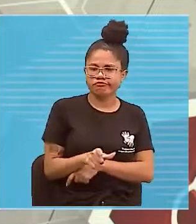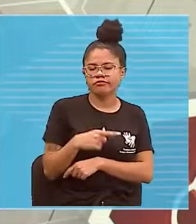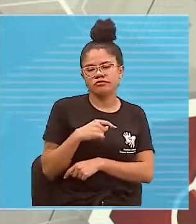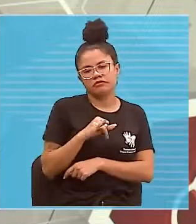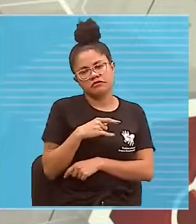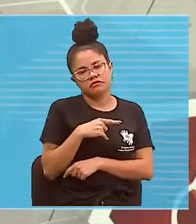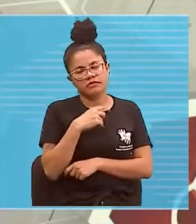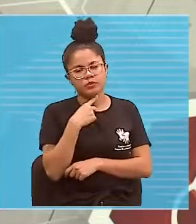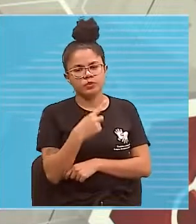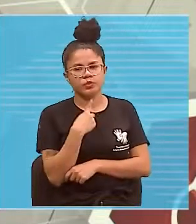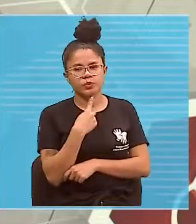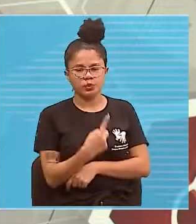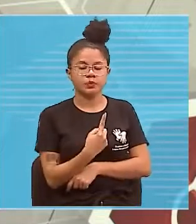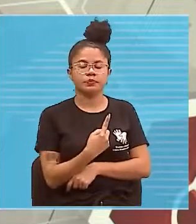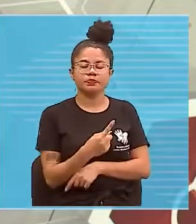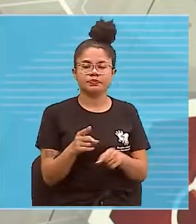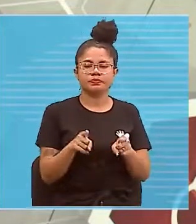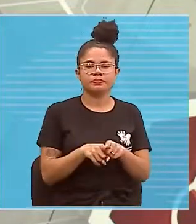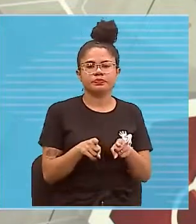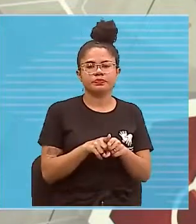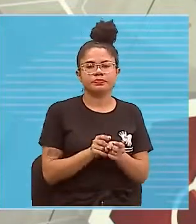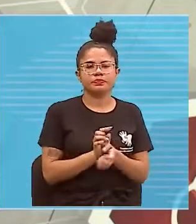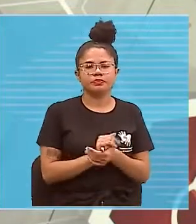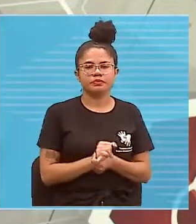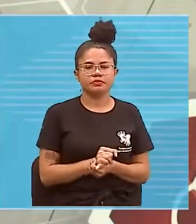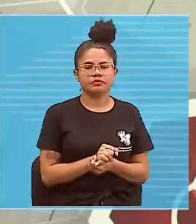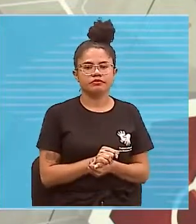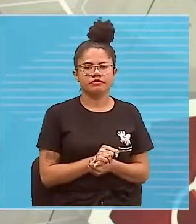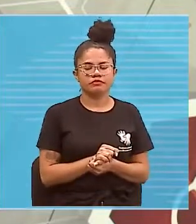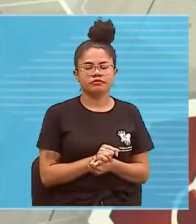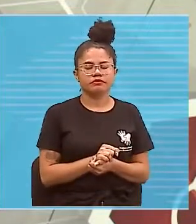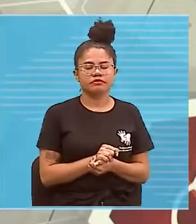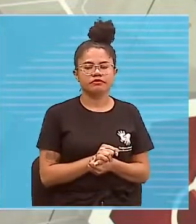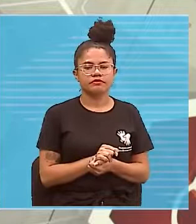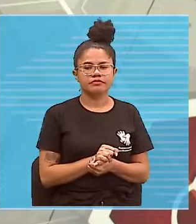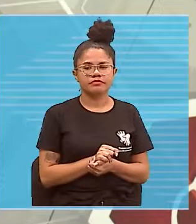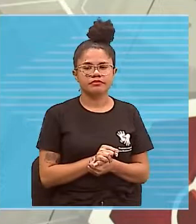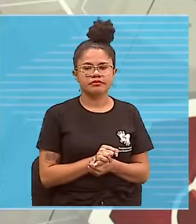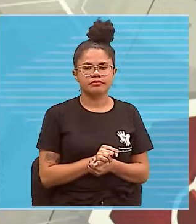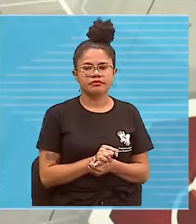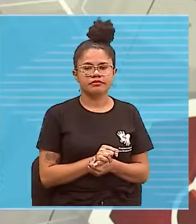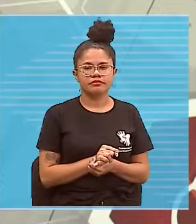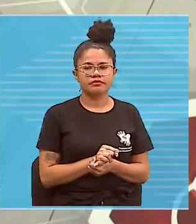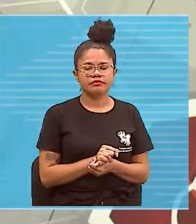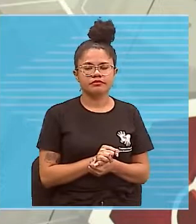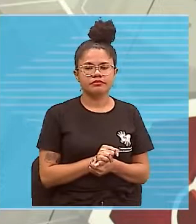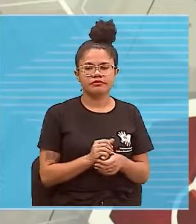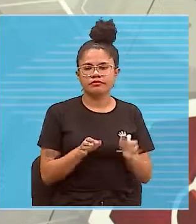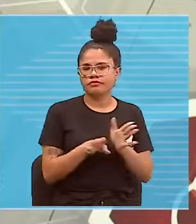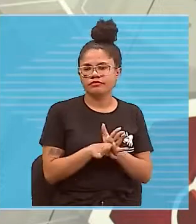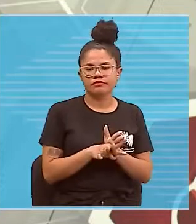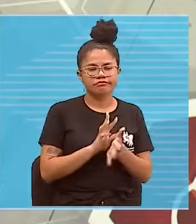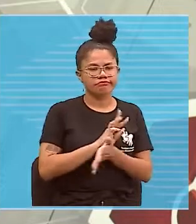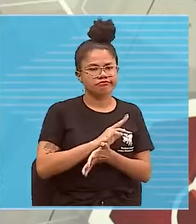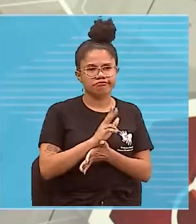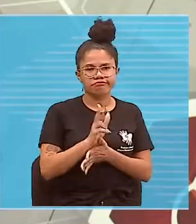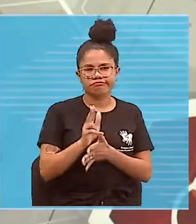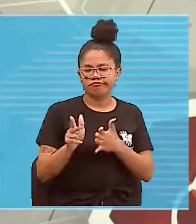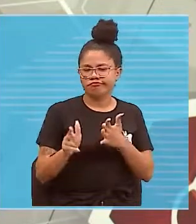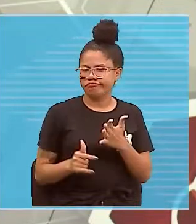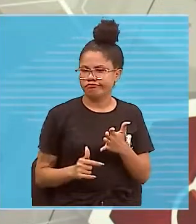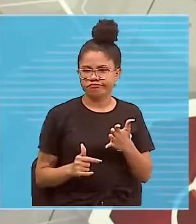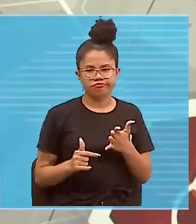dúvida e também é surgiram é ou chegaram vários vários